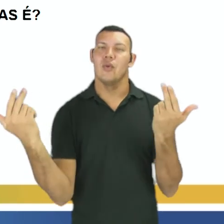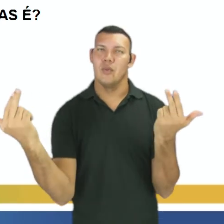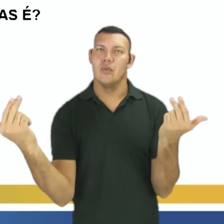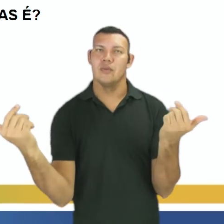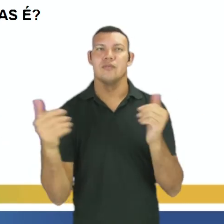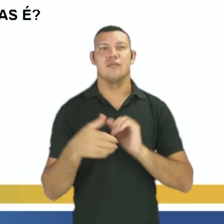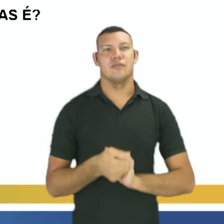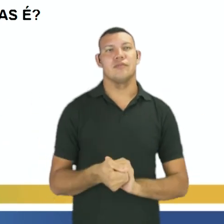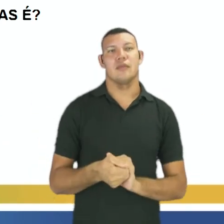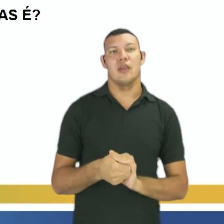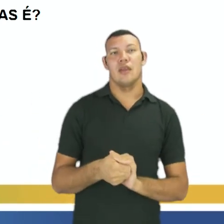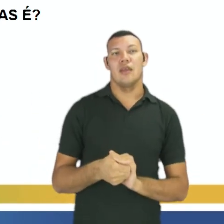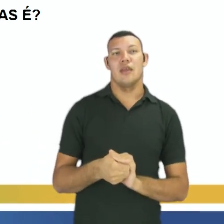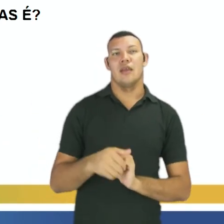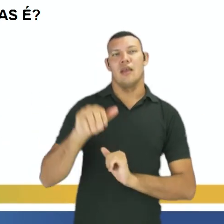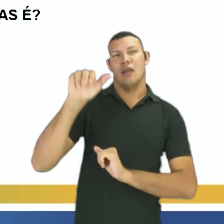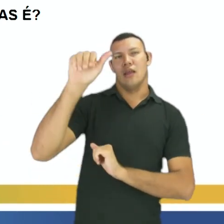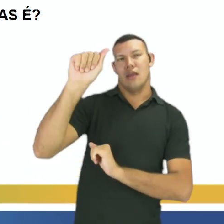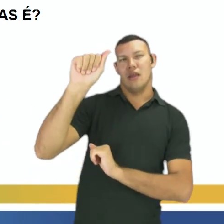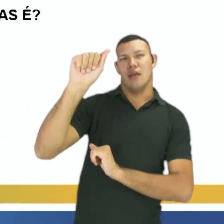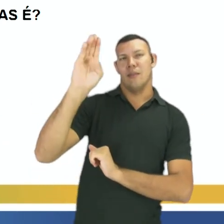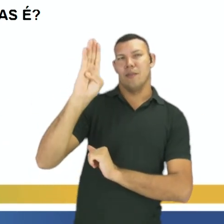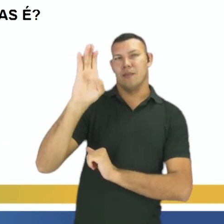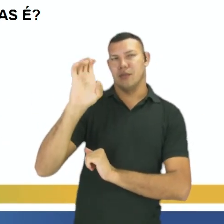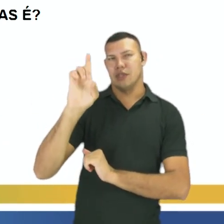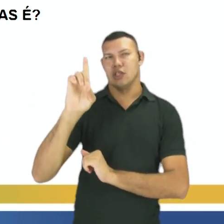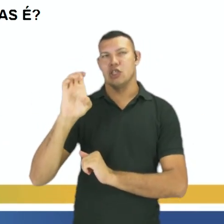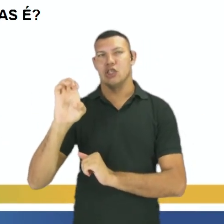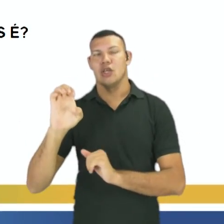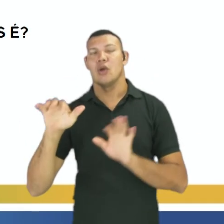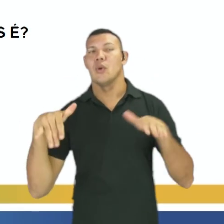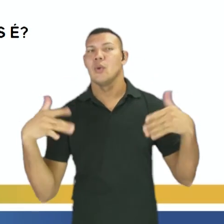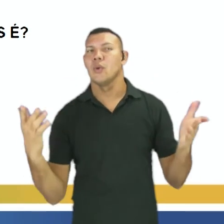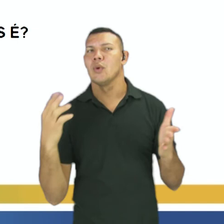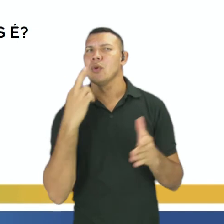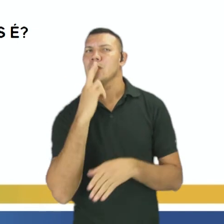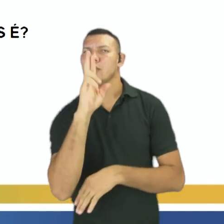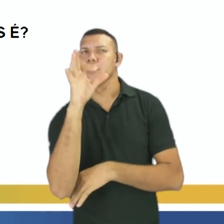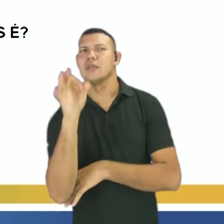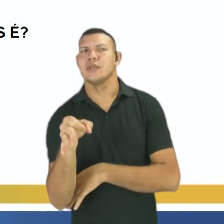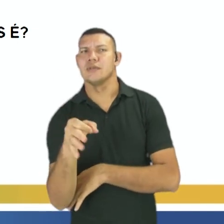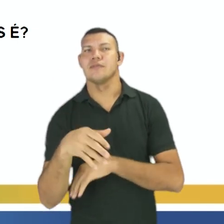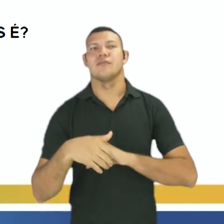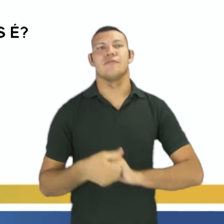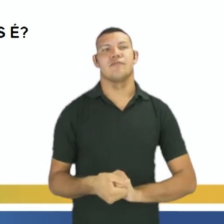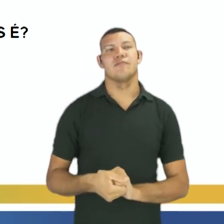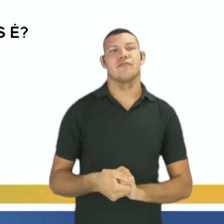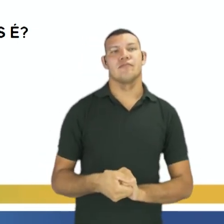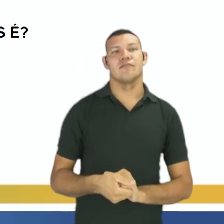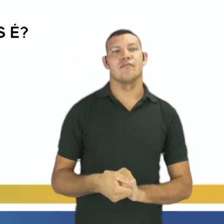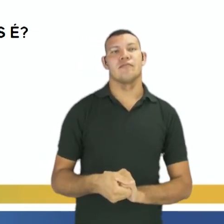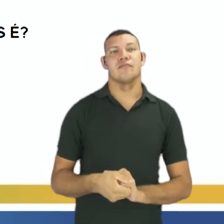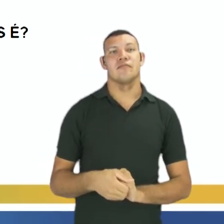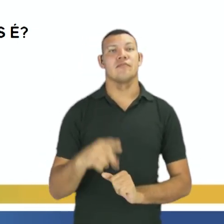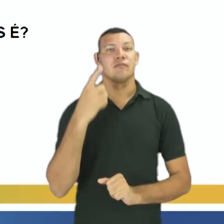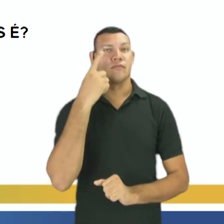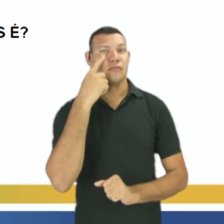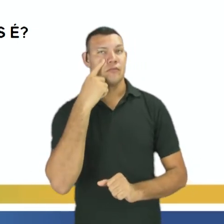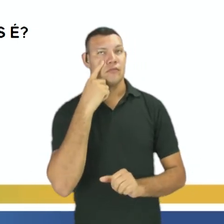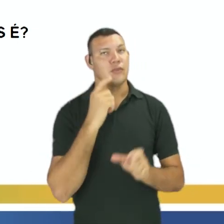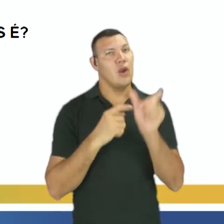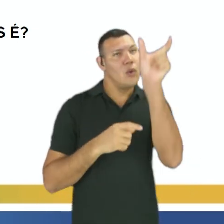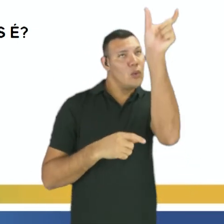a letra. Você lembra que se você olhar nos grupos funcionais, você vai ver que é uma cetona, essa